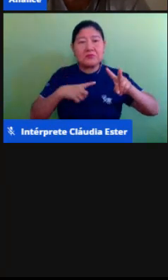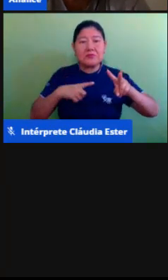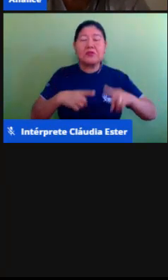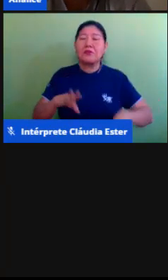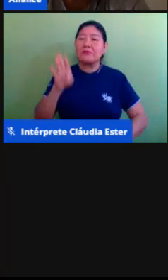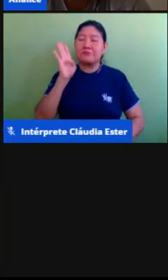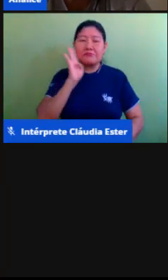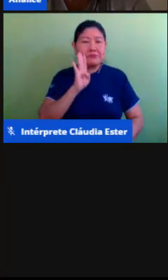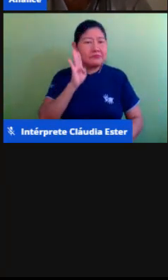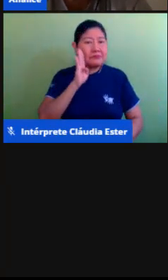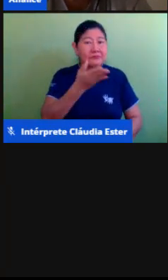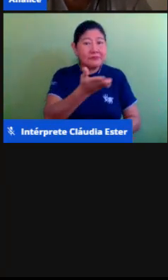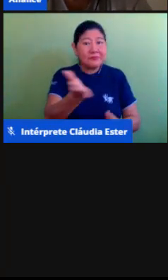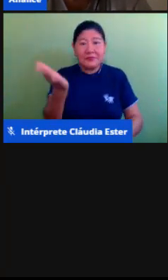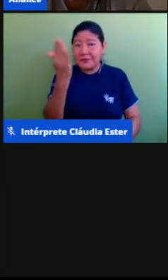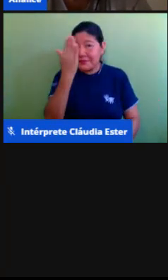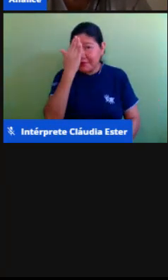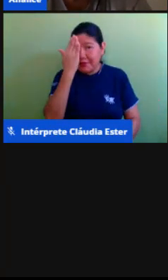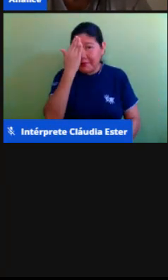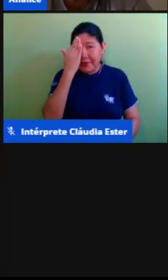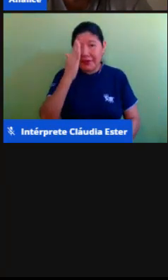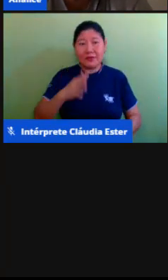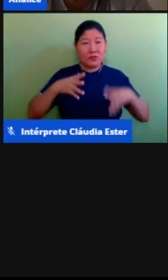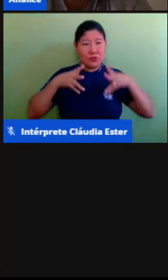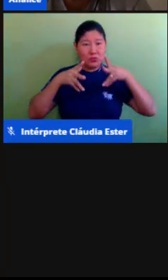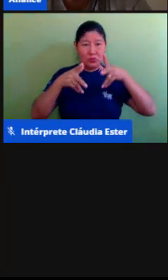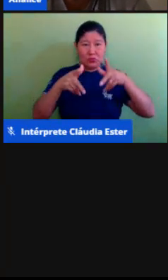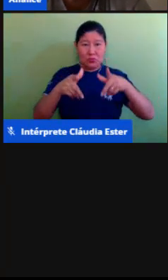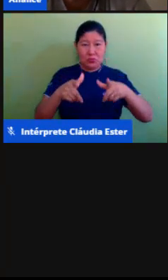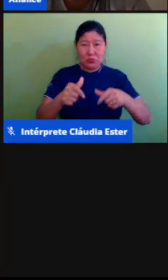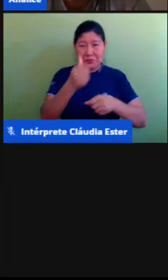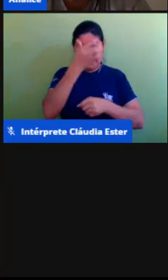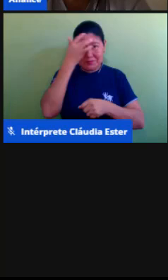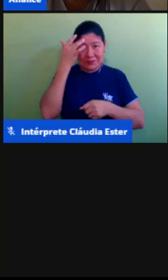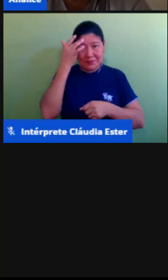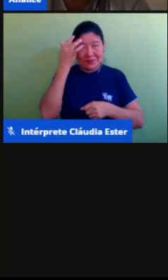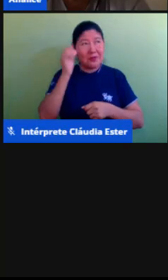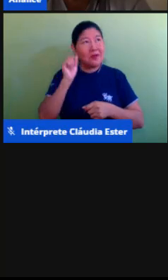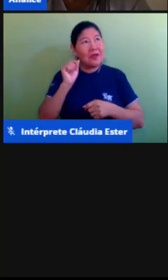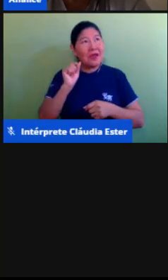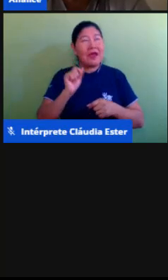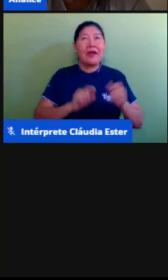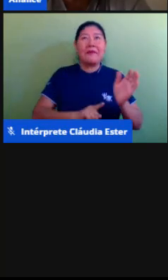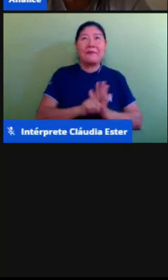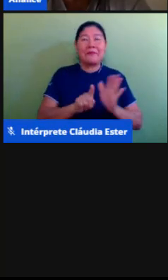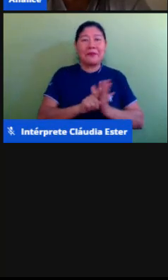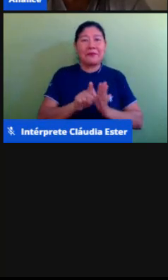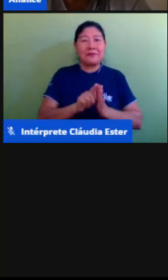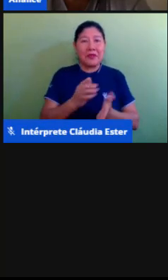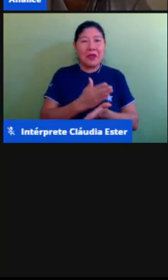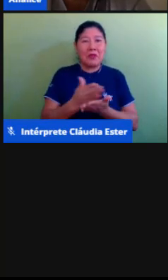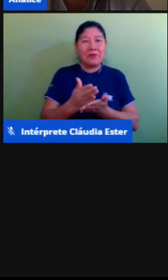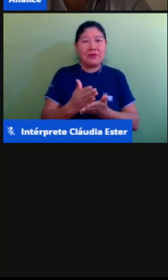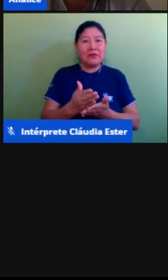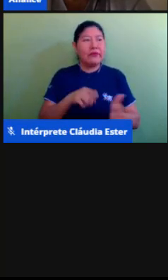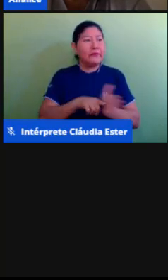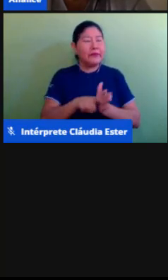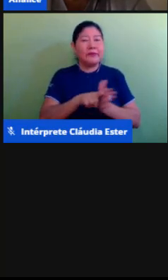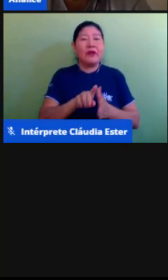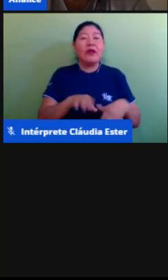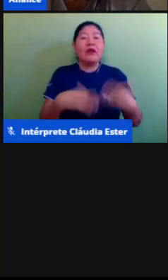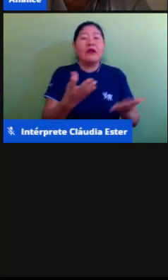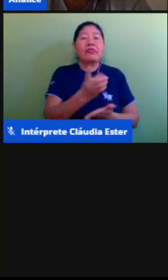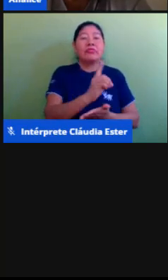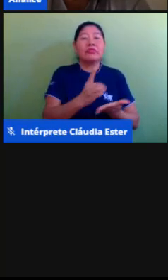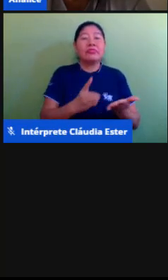vocês saberem, todo mundo, quando começa a live, a pergunta é, e como é que eu consigo a declaração? Então, vocês sabem que